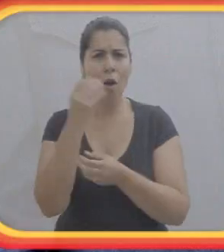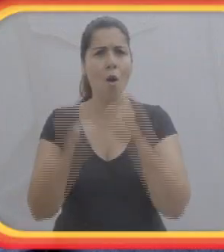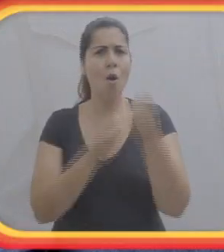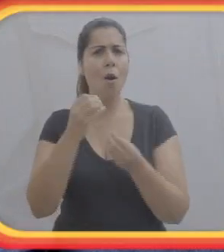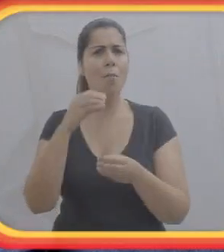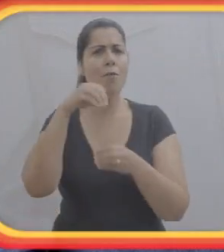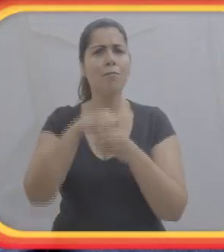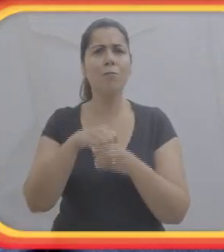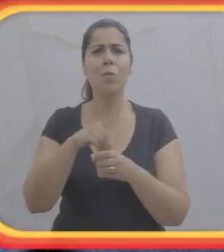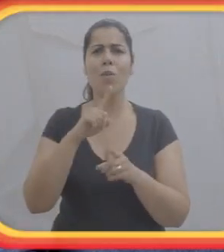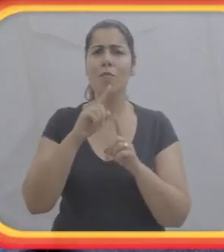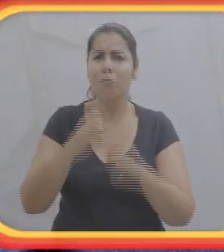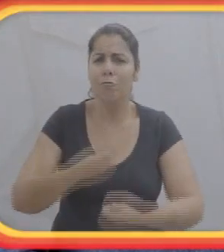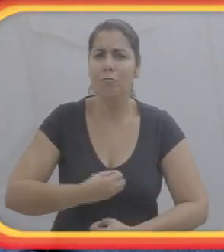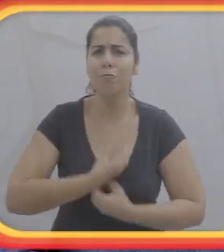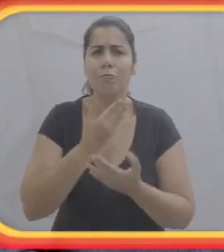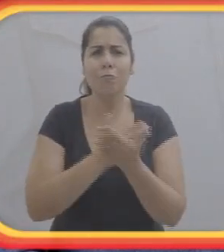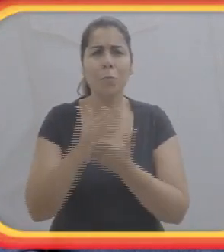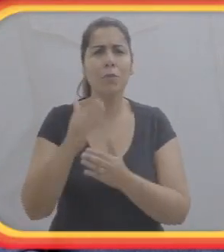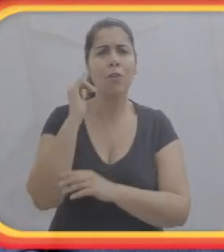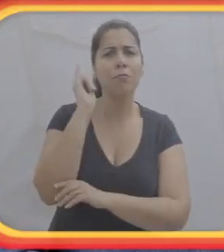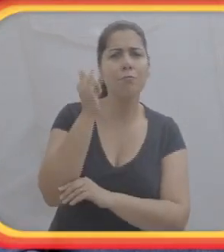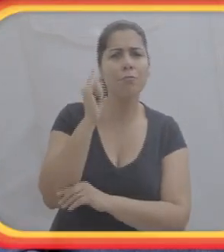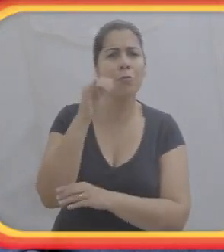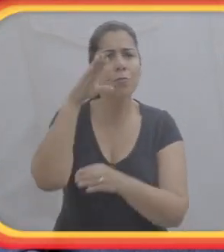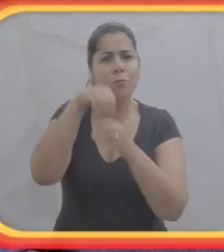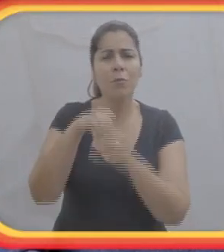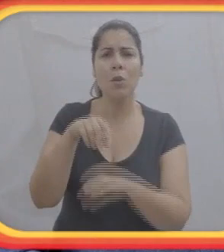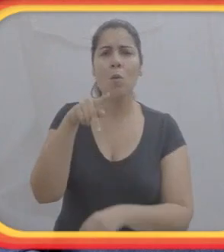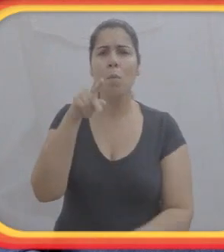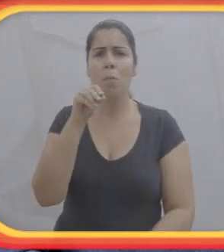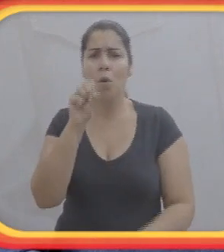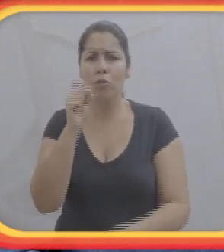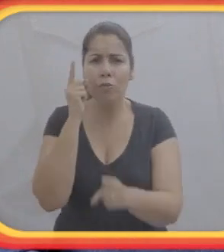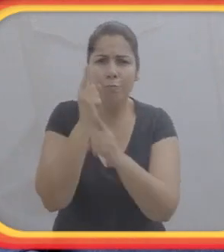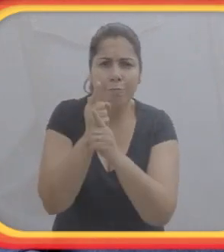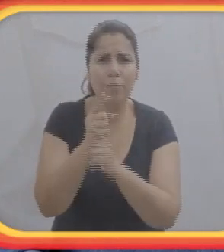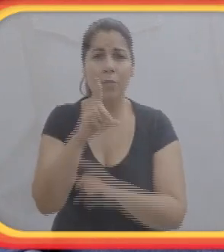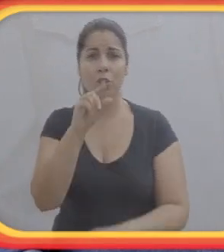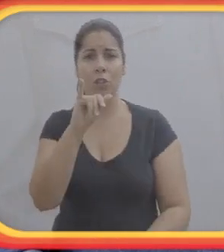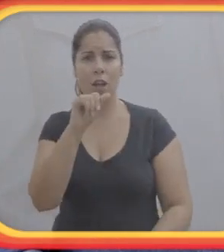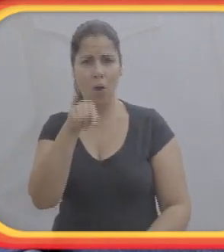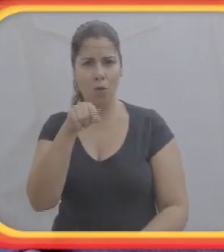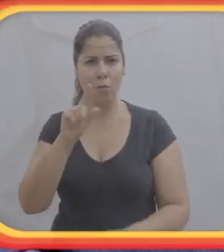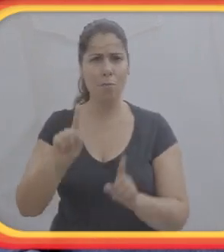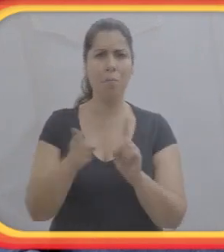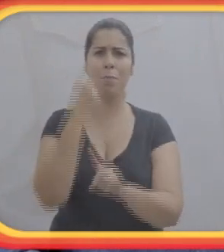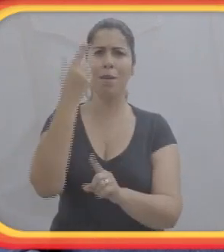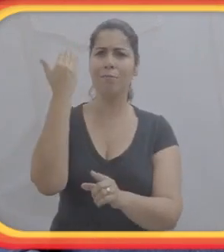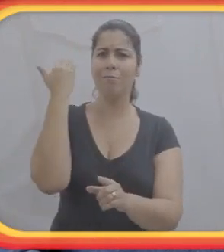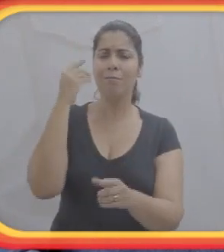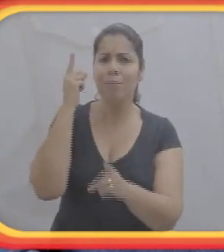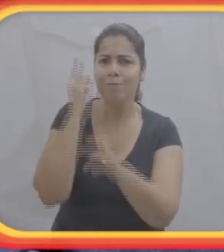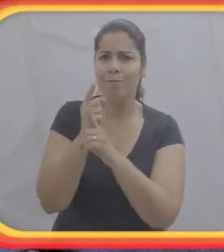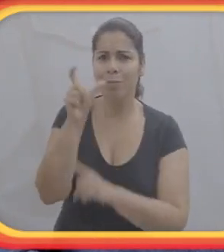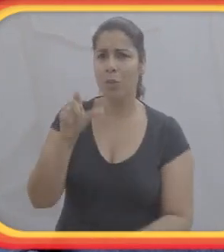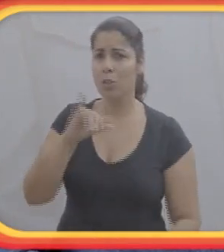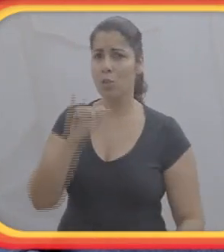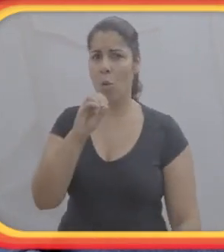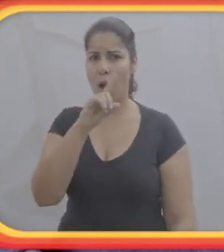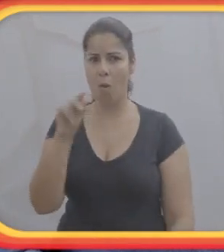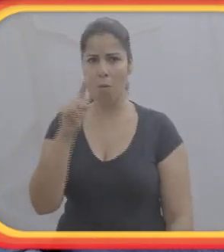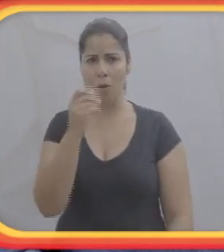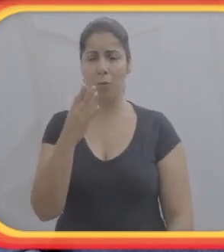escrever num blog na internet, mas como se fosse uma espécie de desabafo, né? Começando a narrar uma espécie de